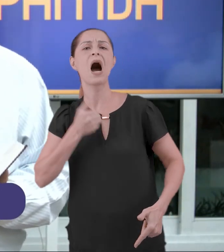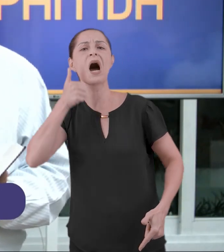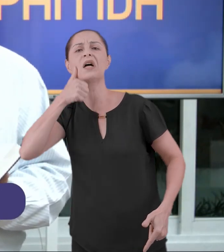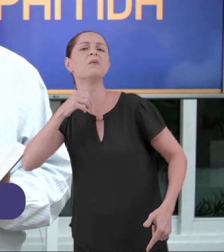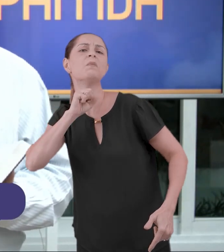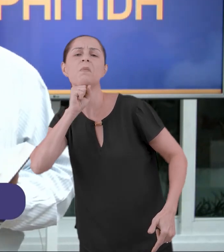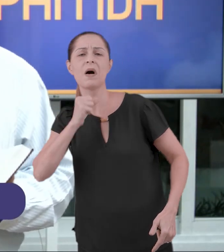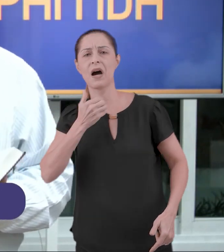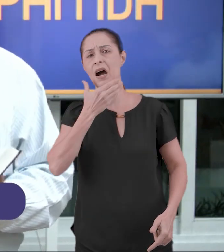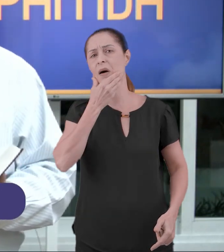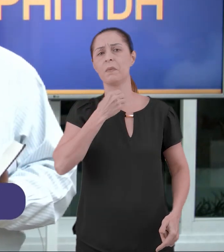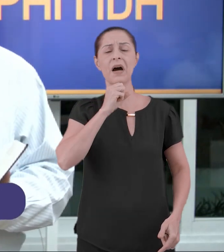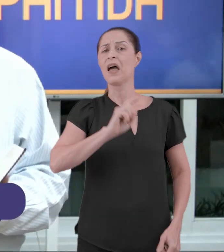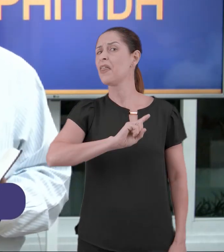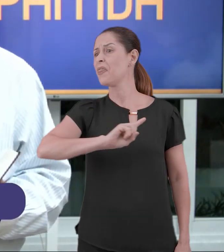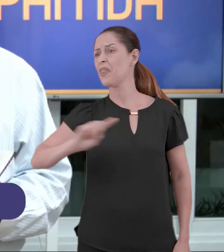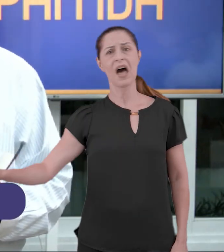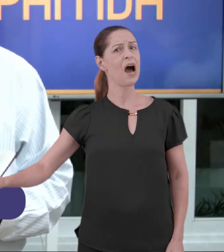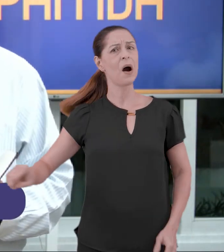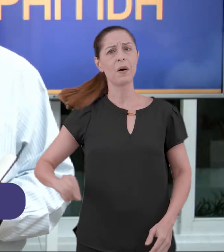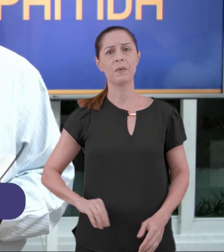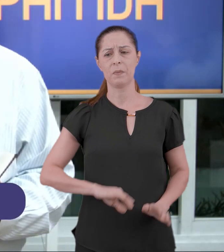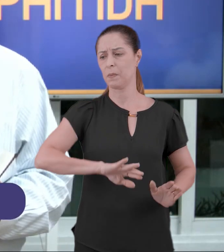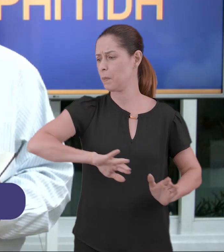da criança. Não existe nada disso.